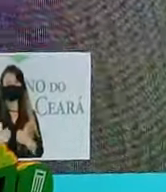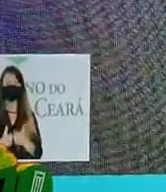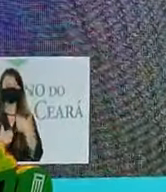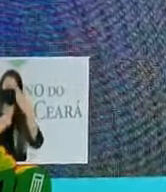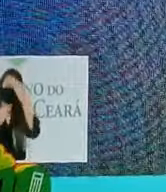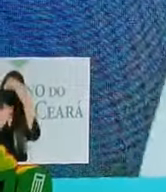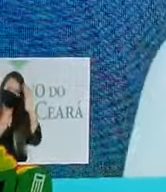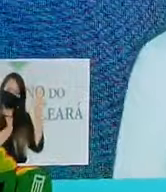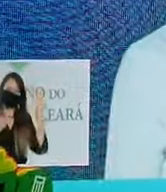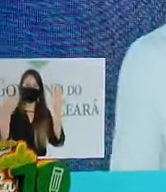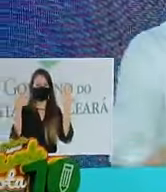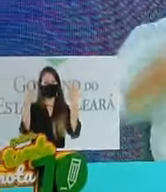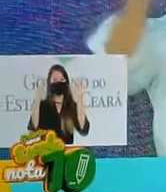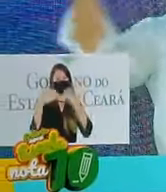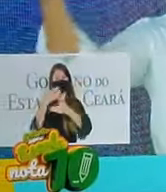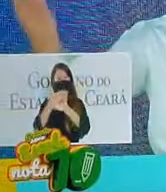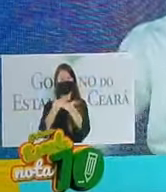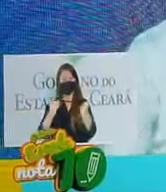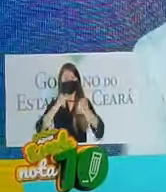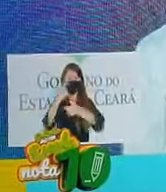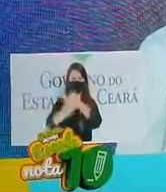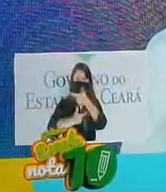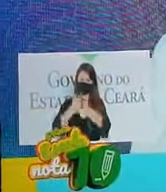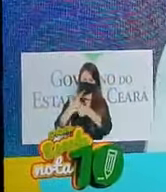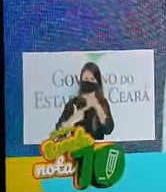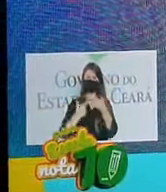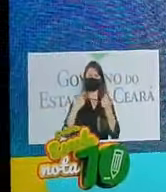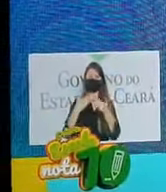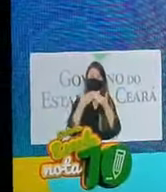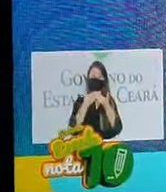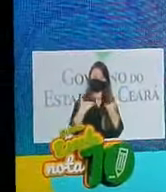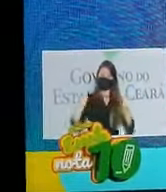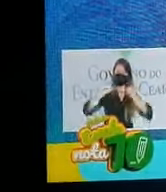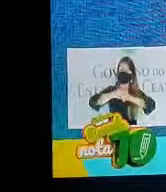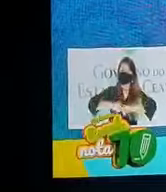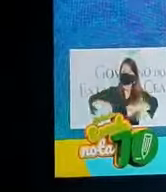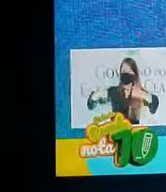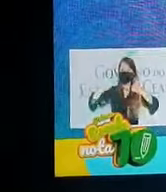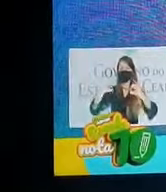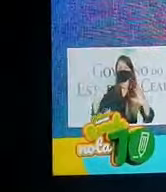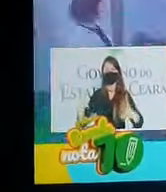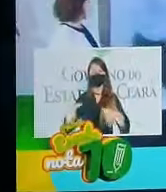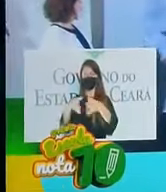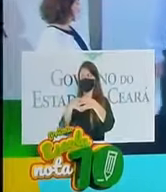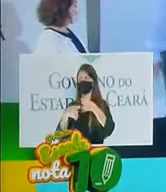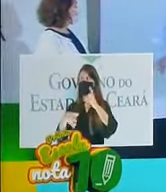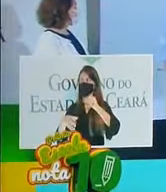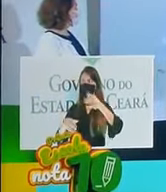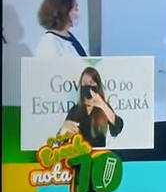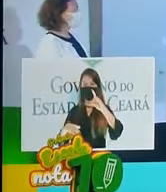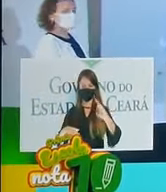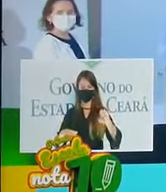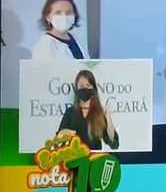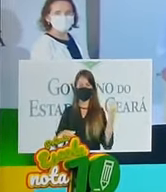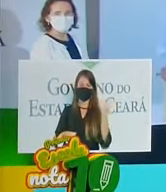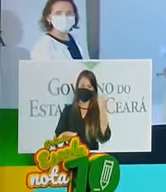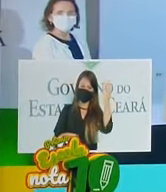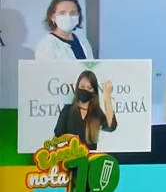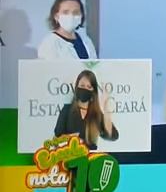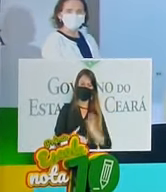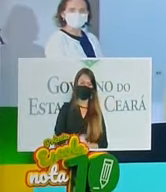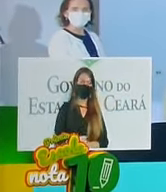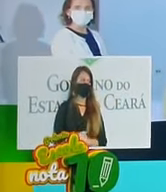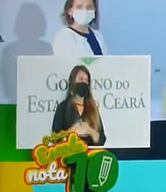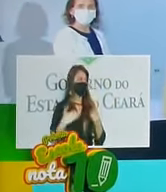Obrigado aí, parabéns aí pelo trabalho. Transmita aí a toda a equipe da CRED. Bom, o município de